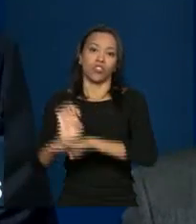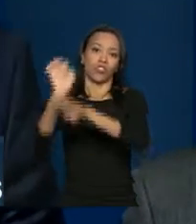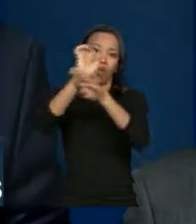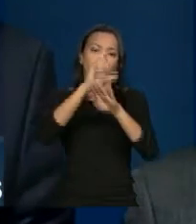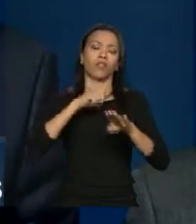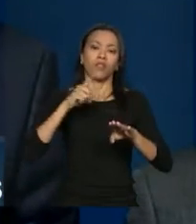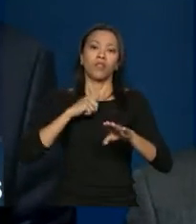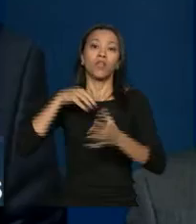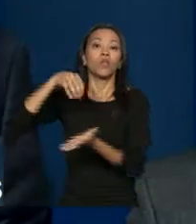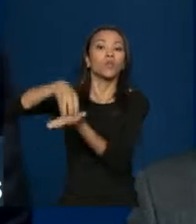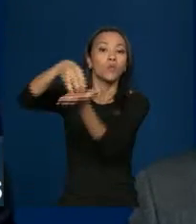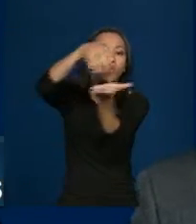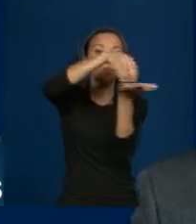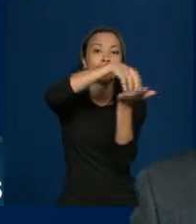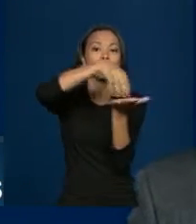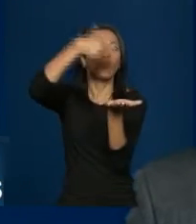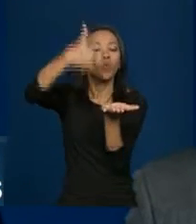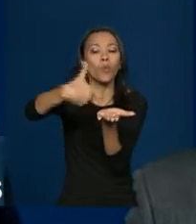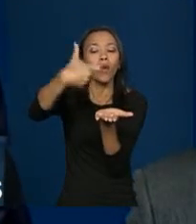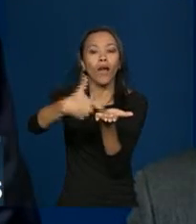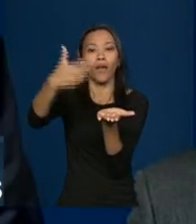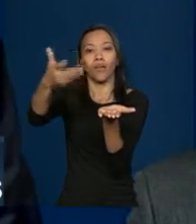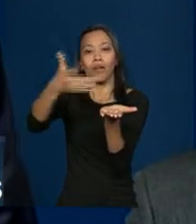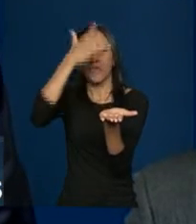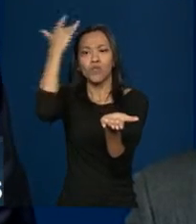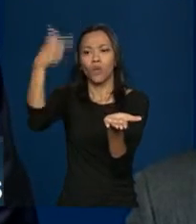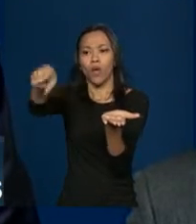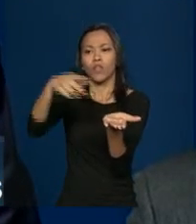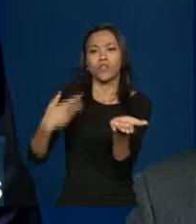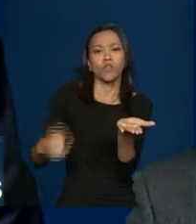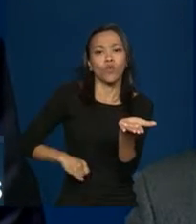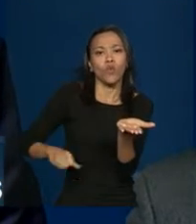e postos de atendimento às vítimas,